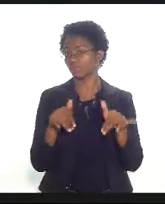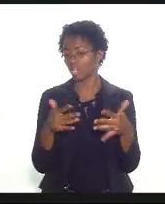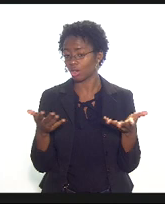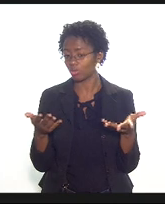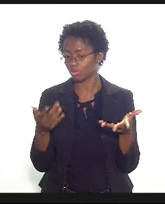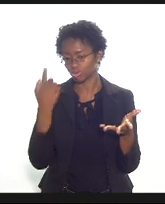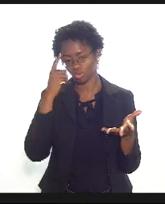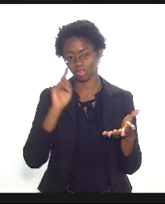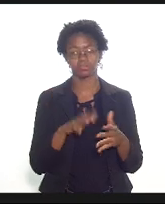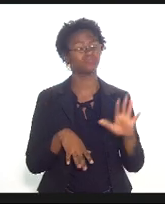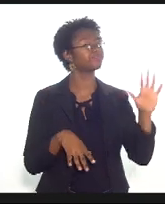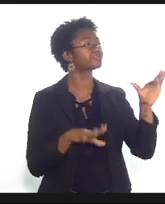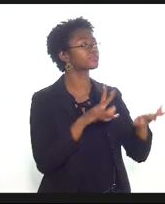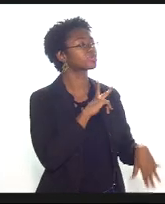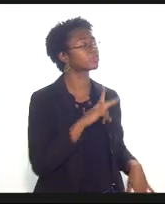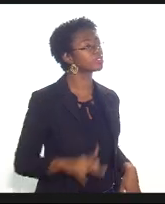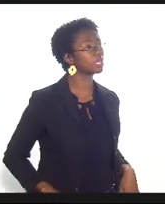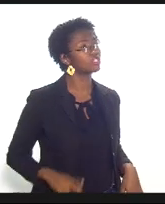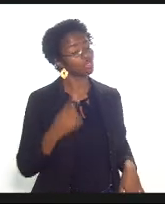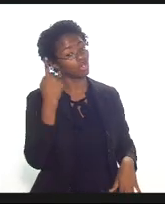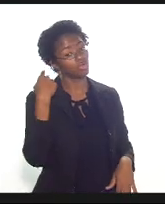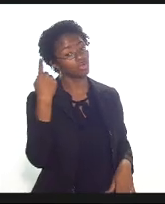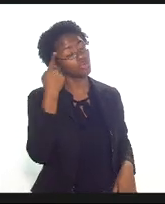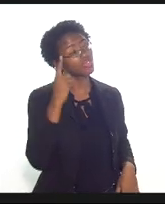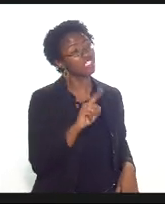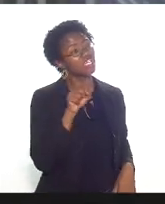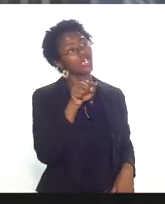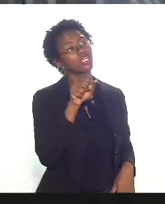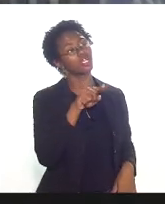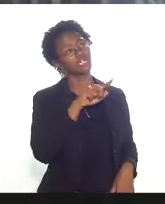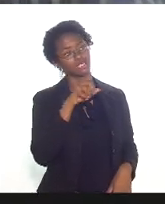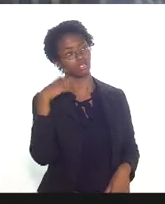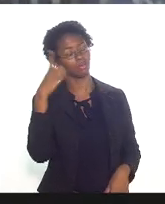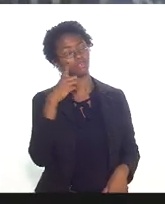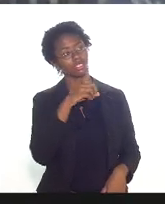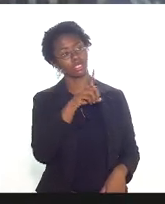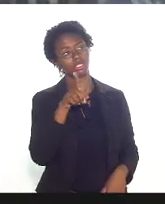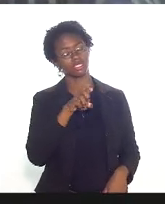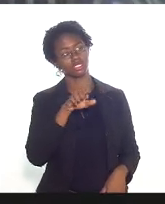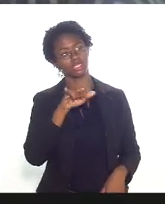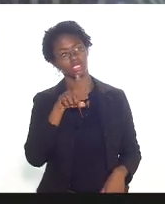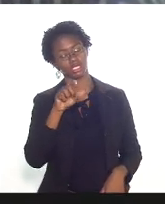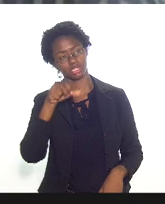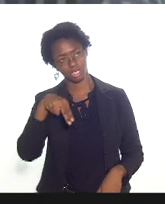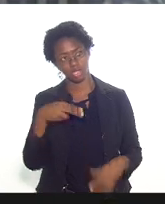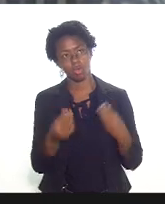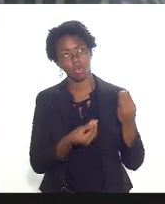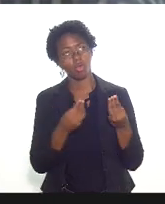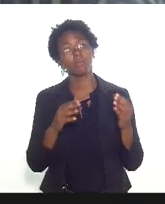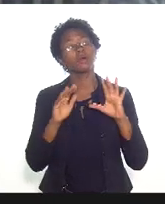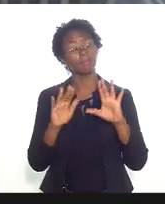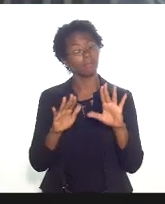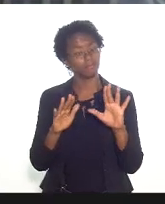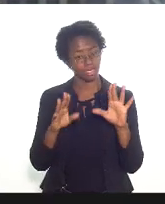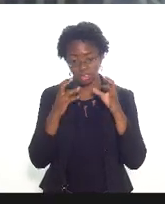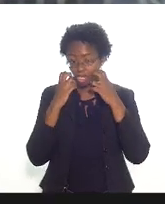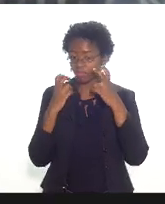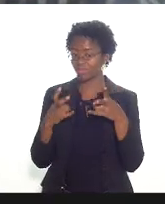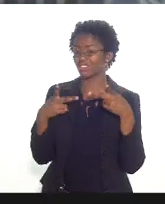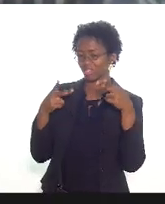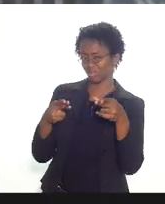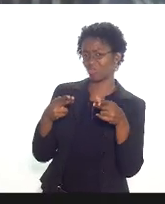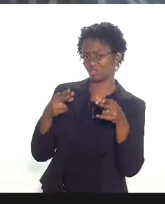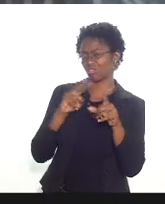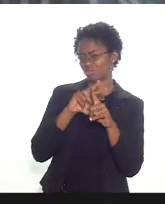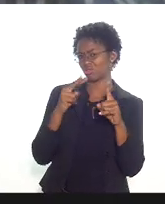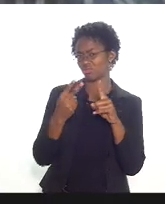Presidente, eu não sei como a nobre deputada Zeidan votará. Entretanto, dentro das prerrogativas de Vossa